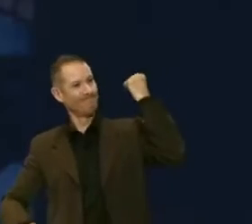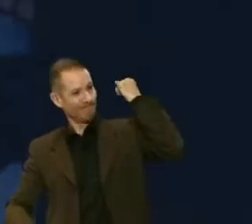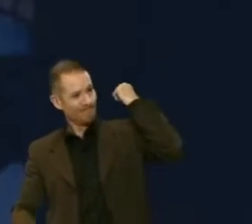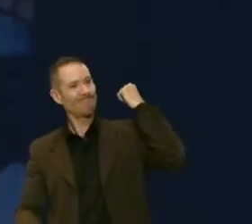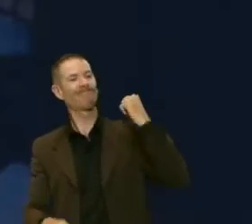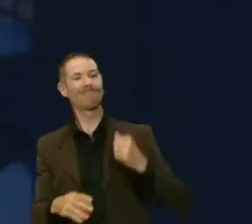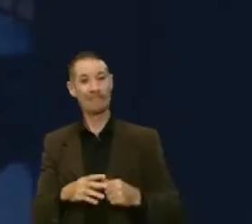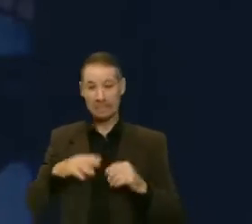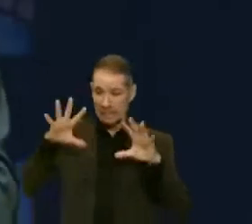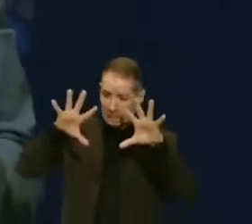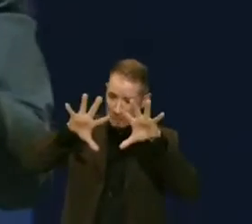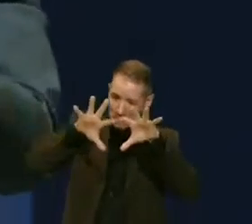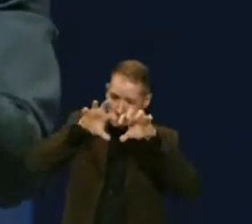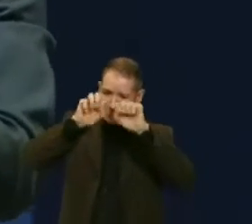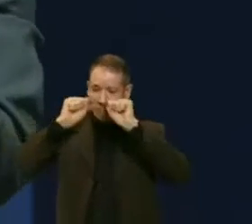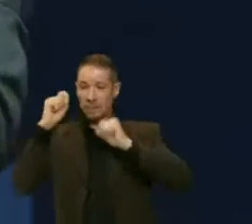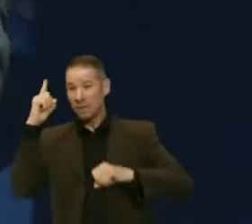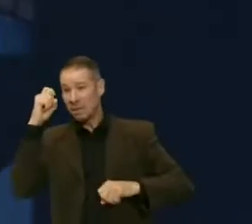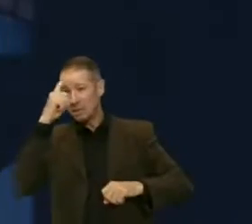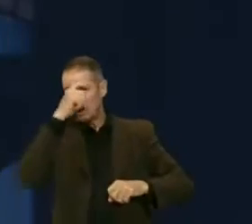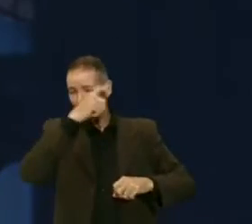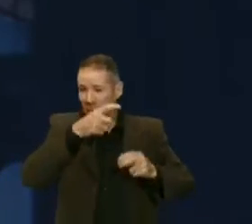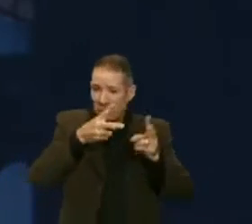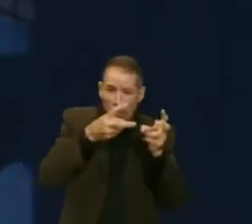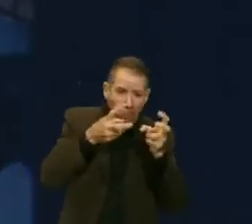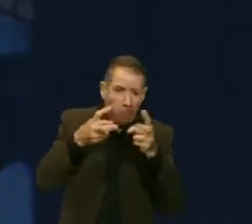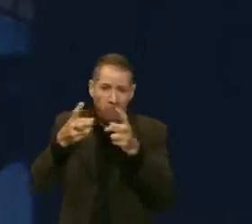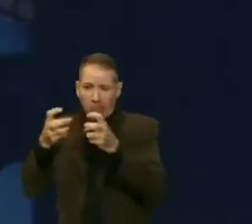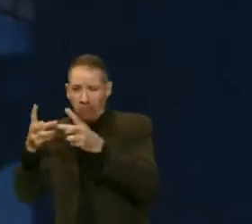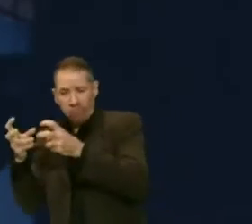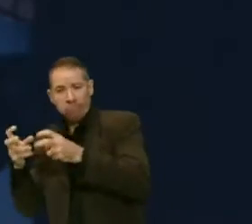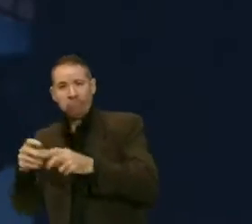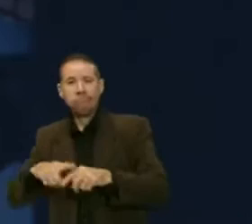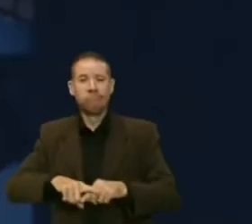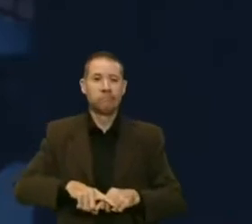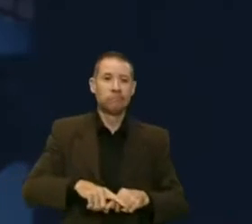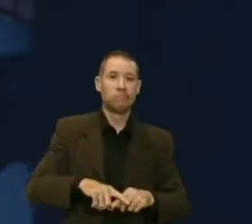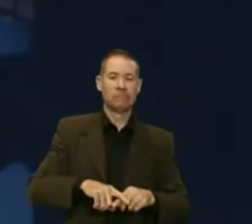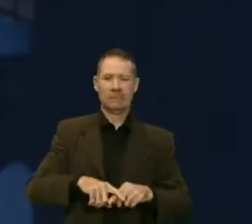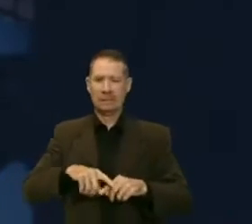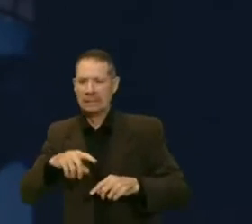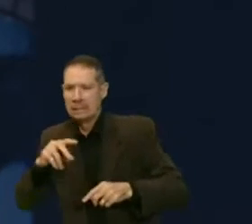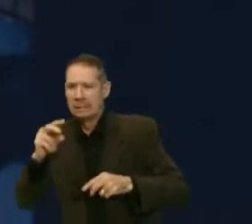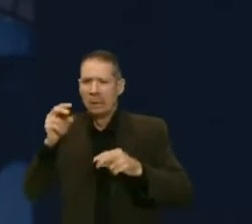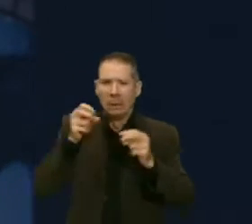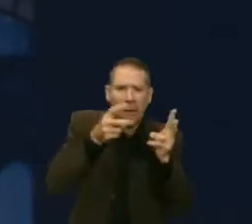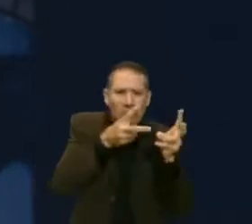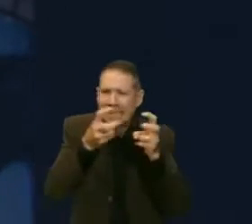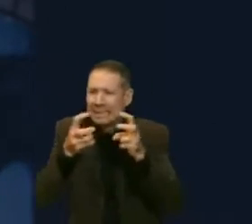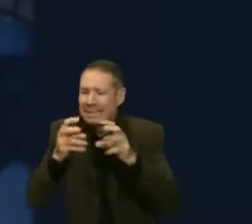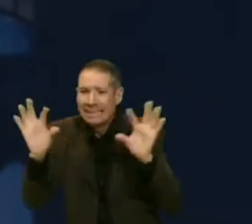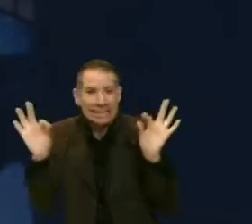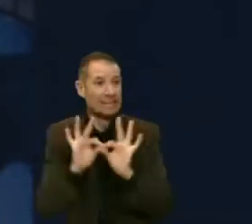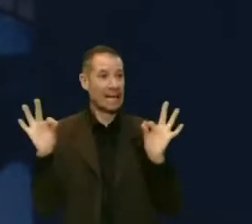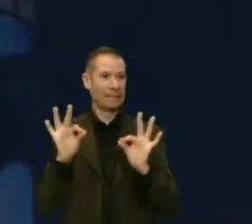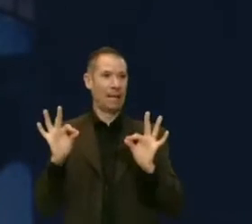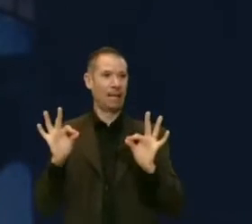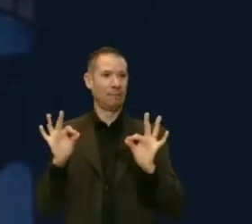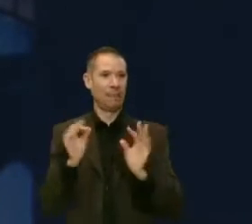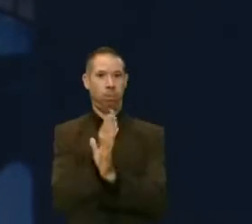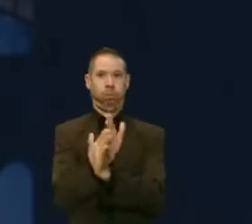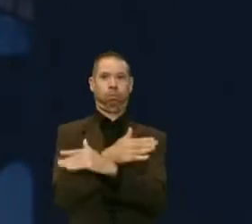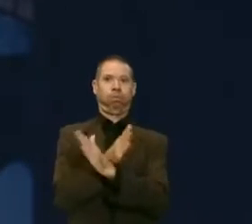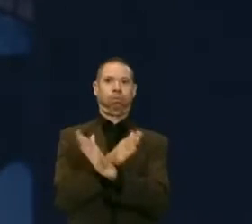escuros. É difícil enxergar um palmo na frente. É difícil